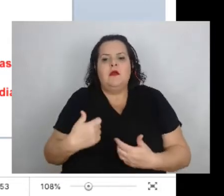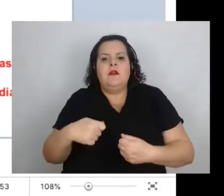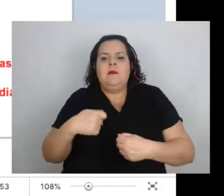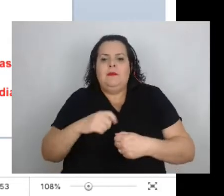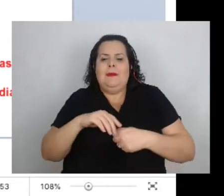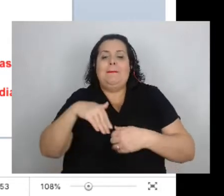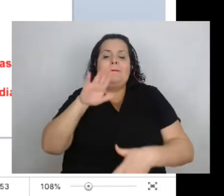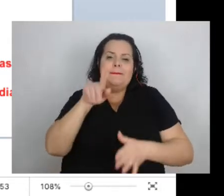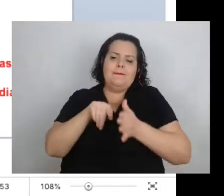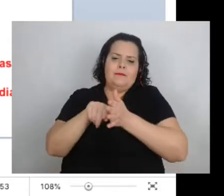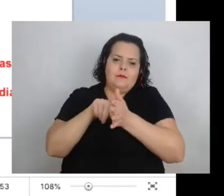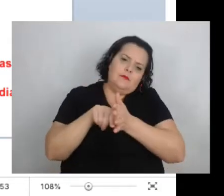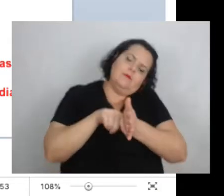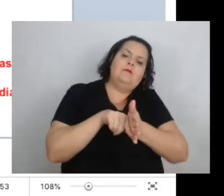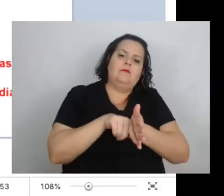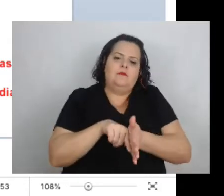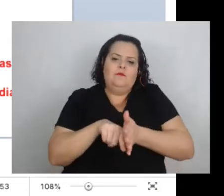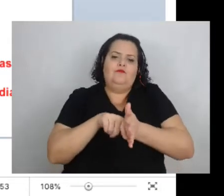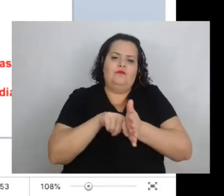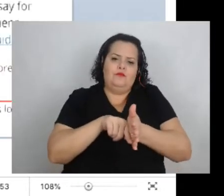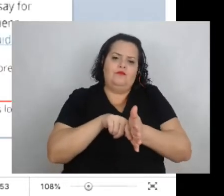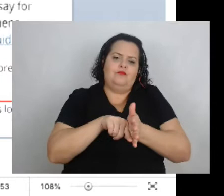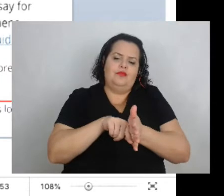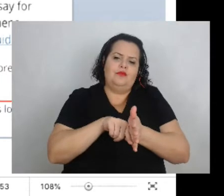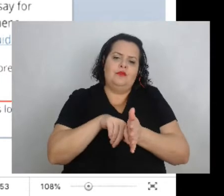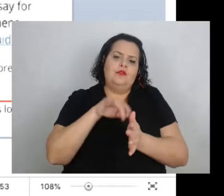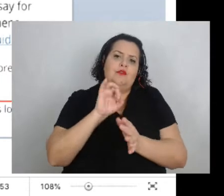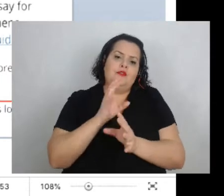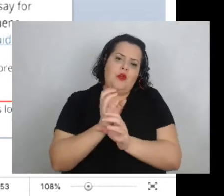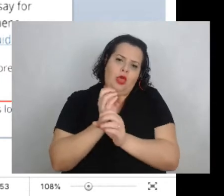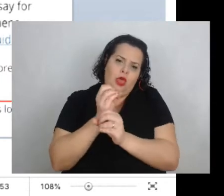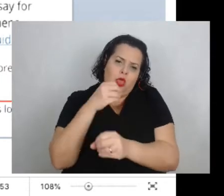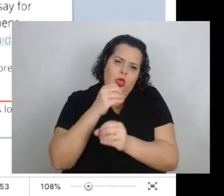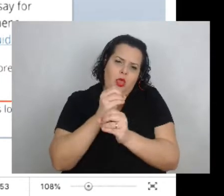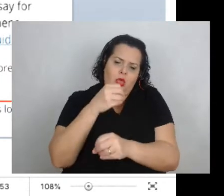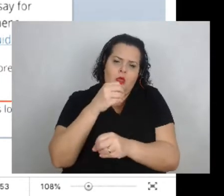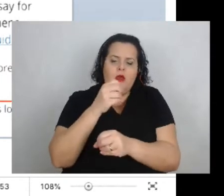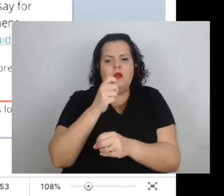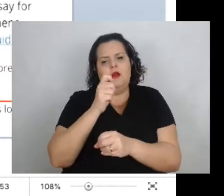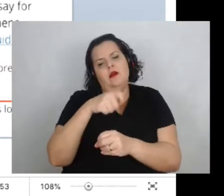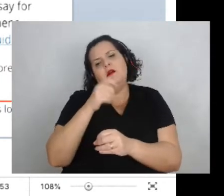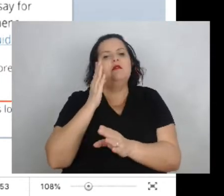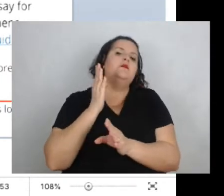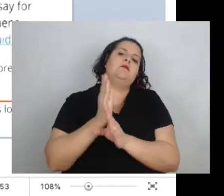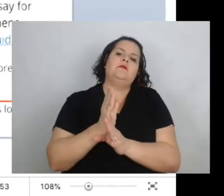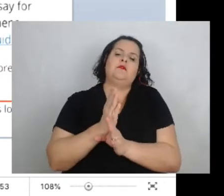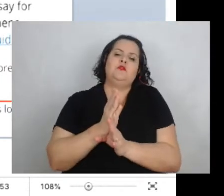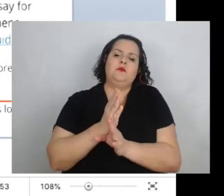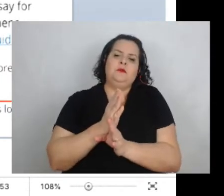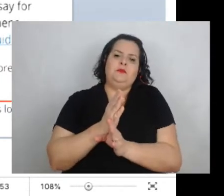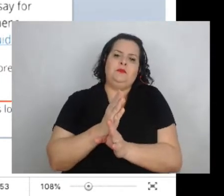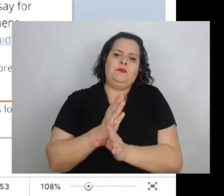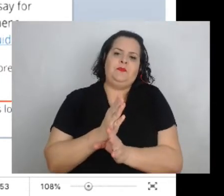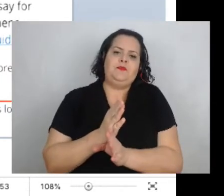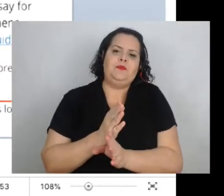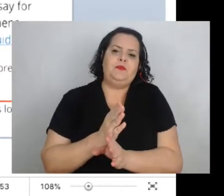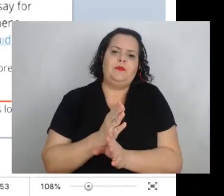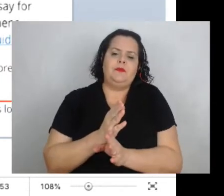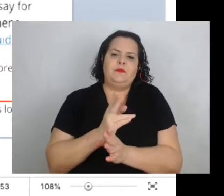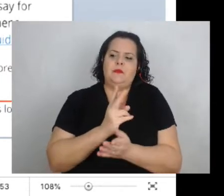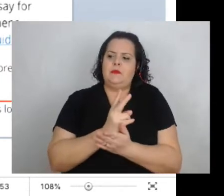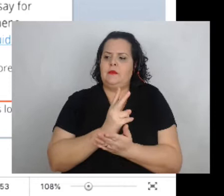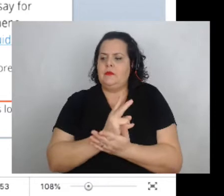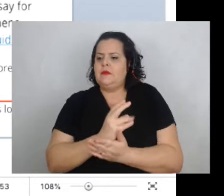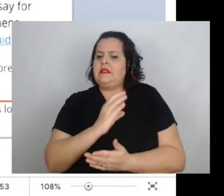avaliações que são feitas só no laboratório de pesquisa, e recentemente, tanto o CDC como a